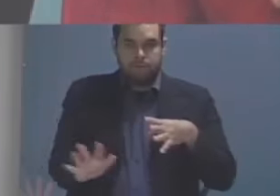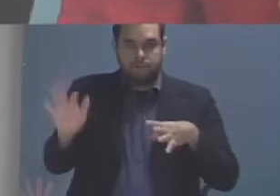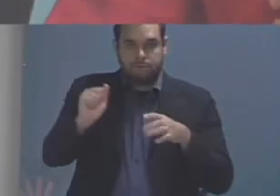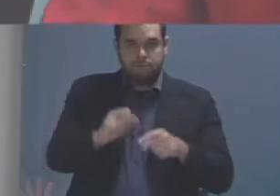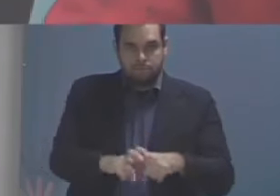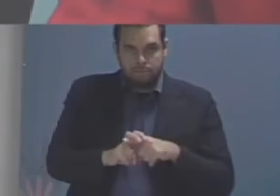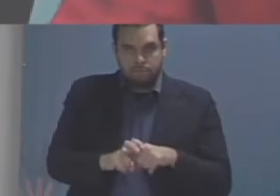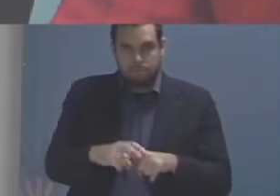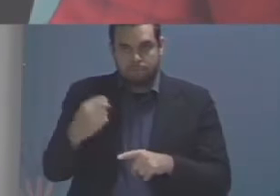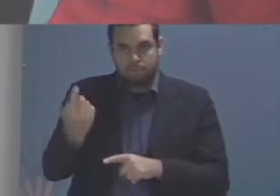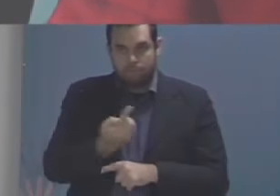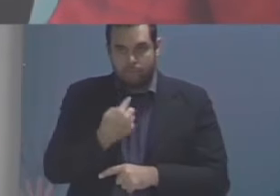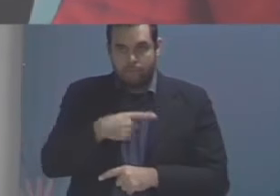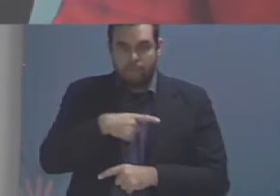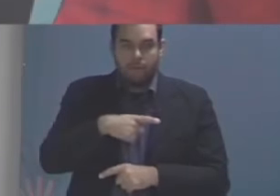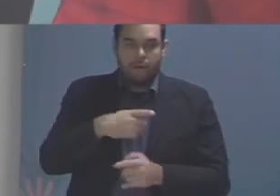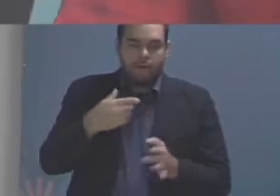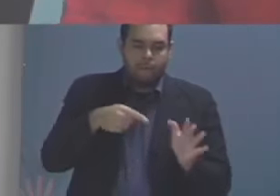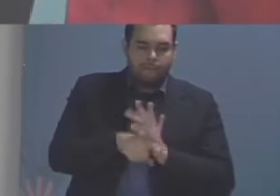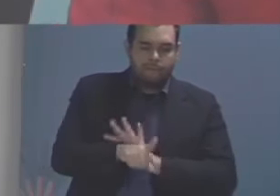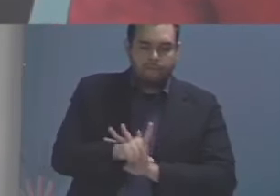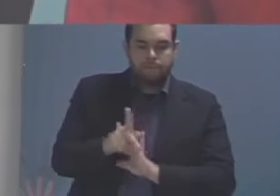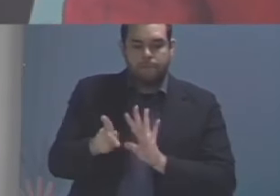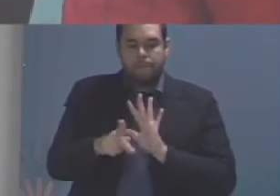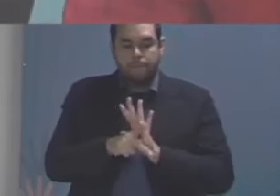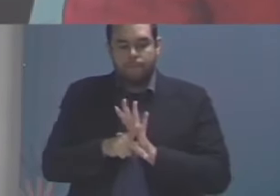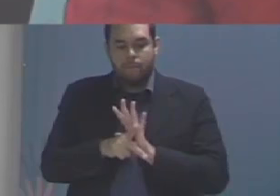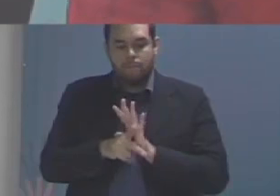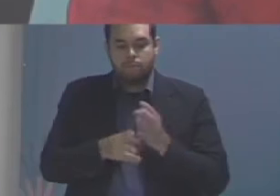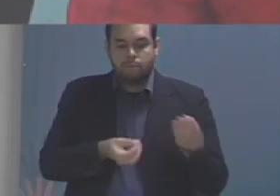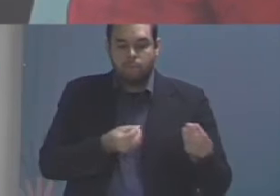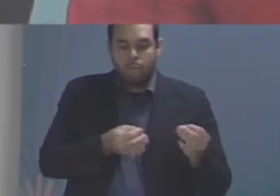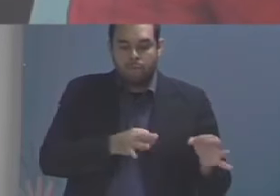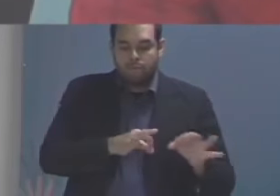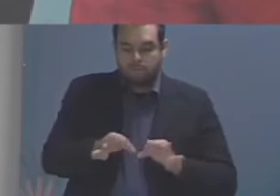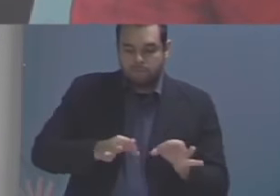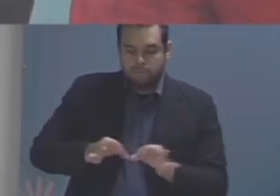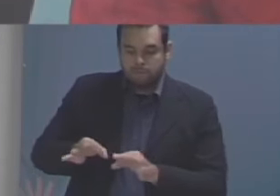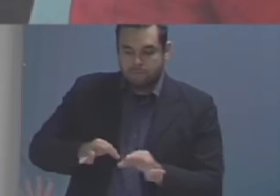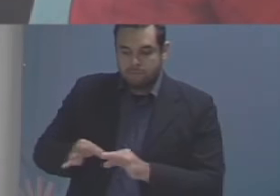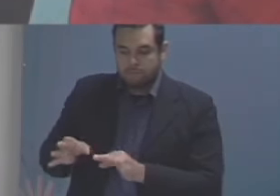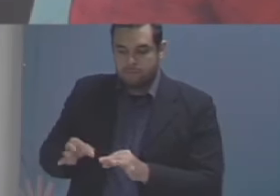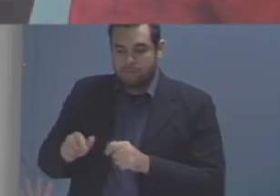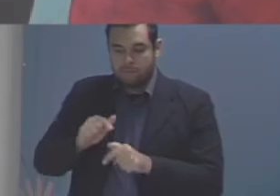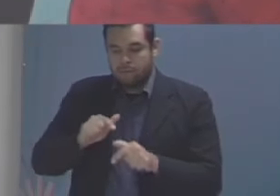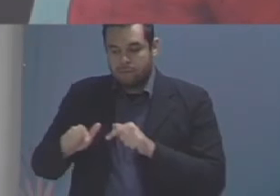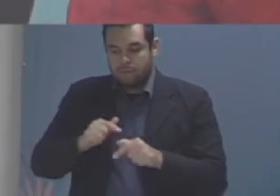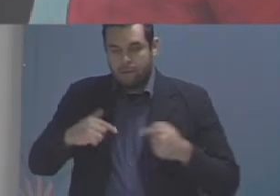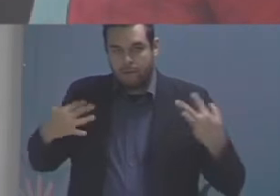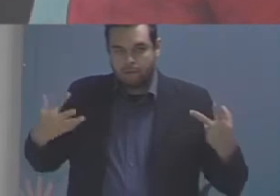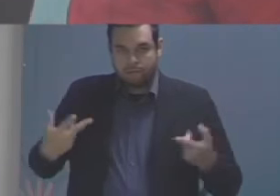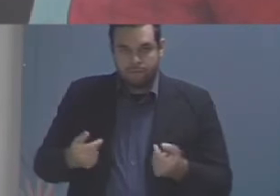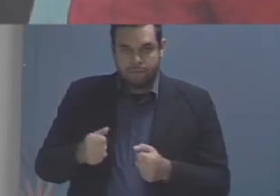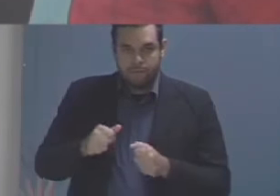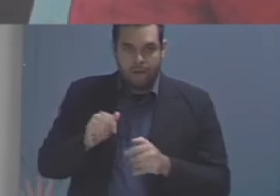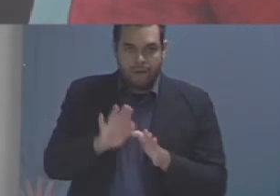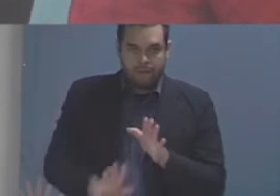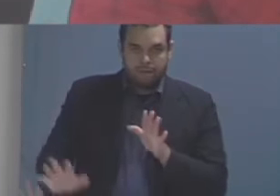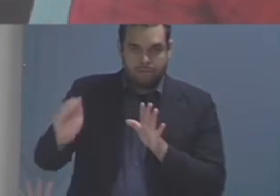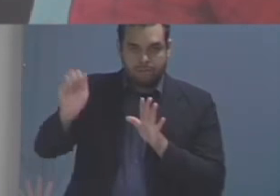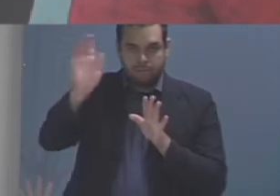nos levou a uma questão que é essa coordenação entre o trabalho de todos os regionais